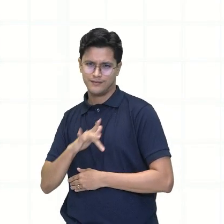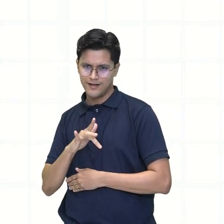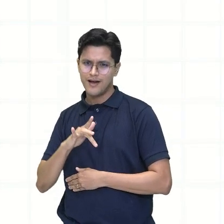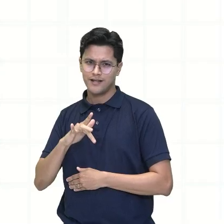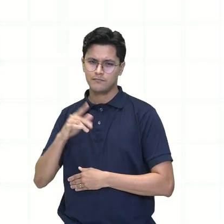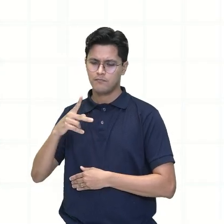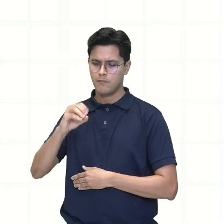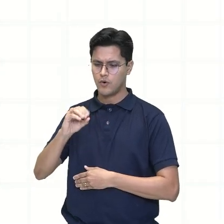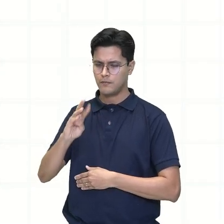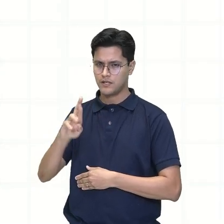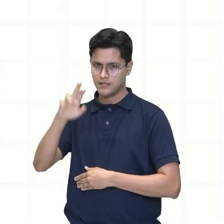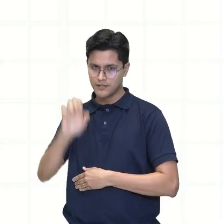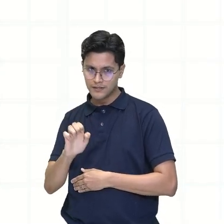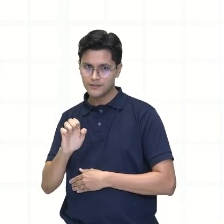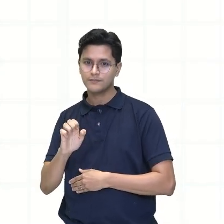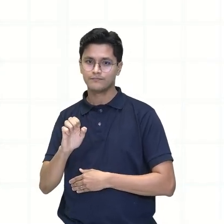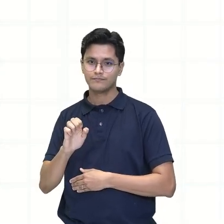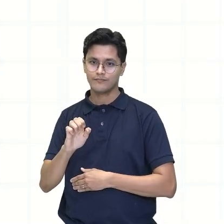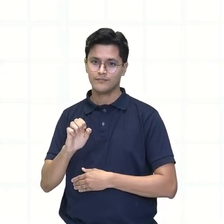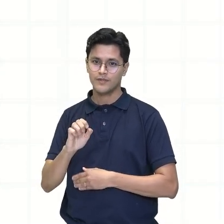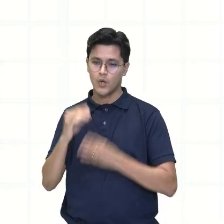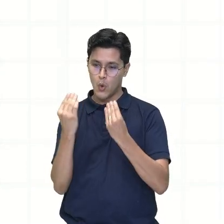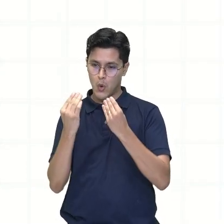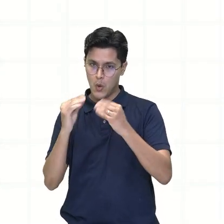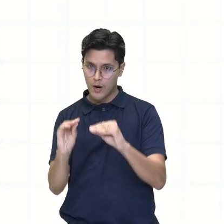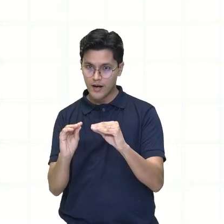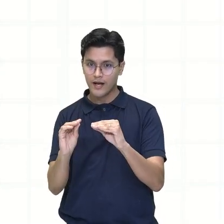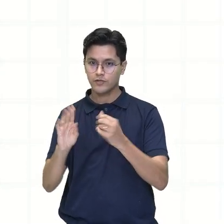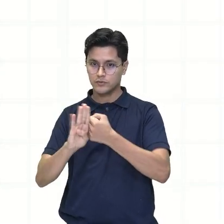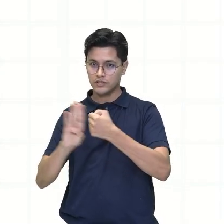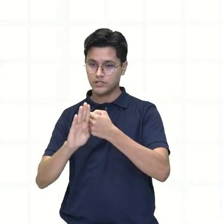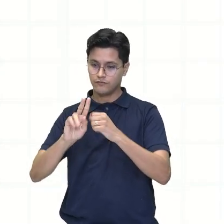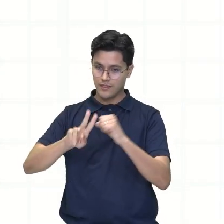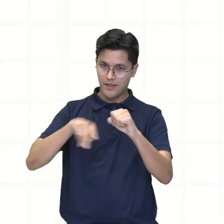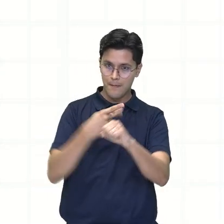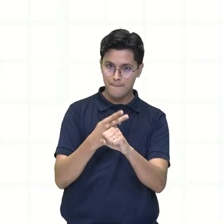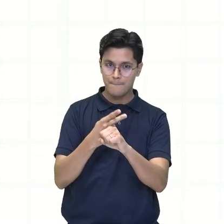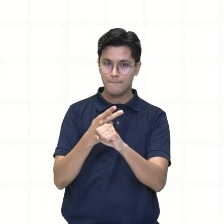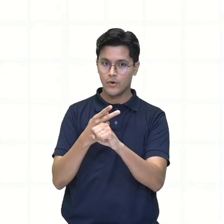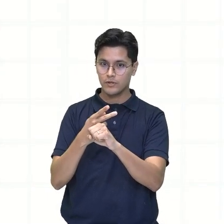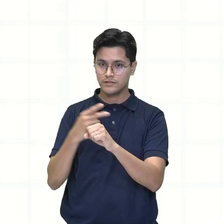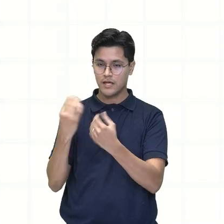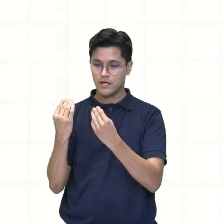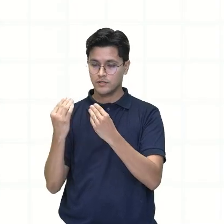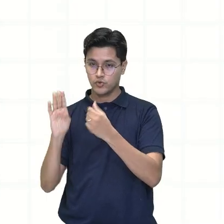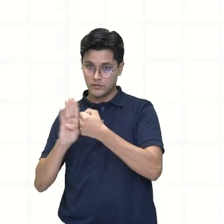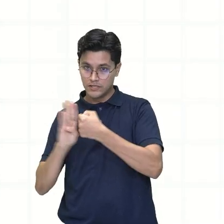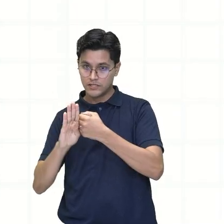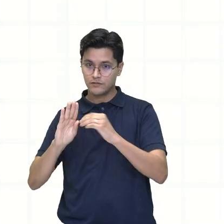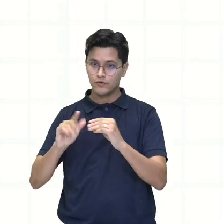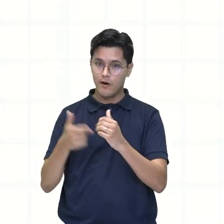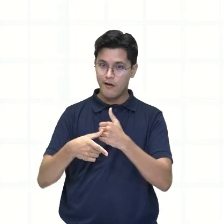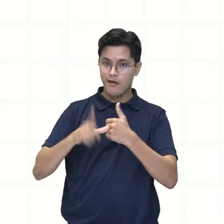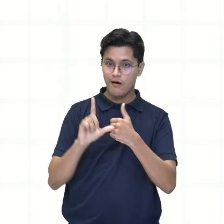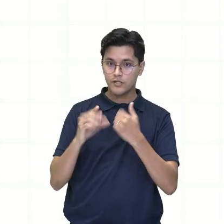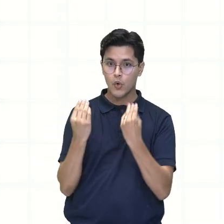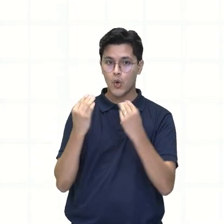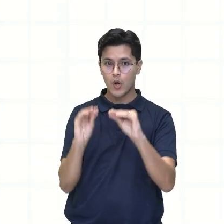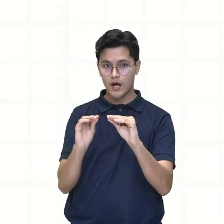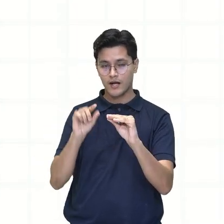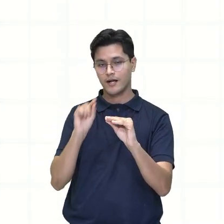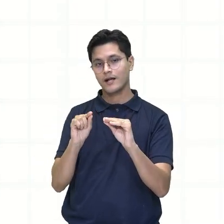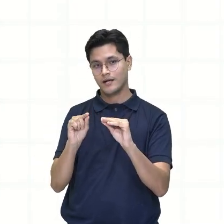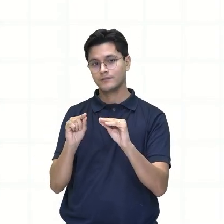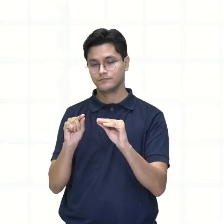digna de pena. Então, tá vendo aqui a diferença da posição dos nossos adjetivos. Agora, mais um